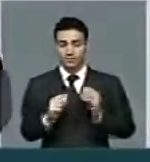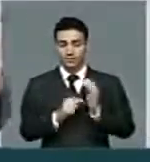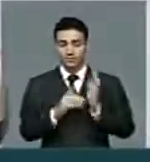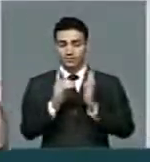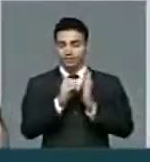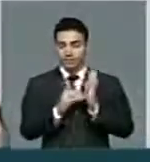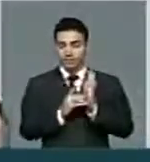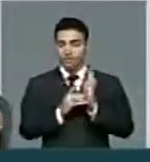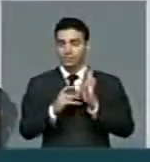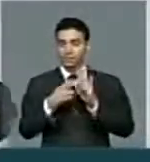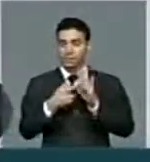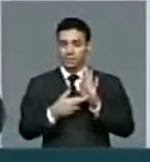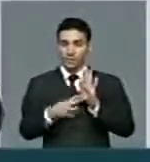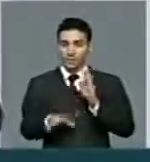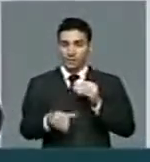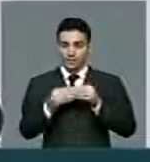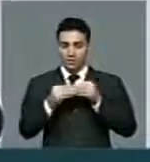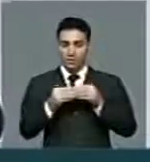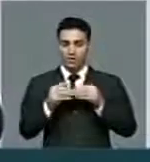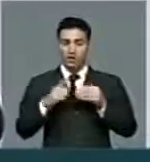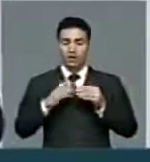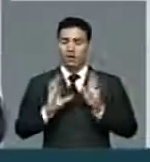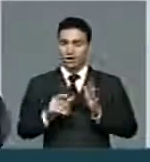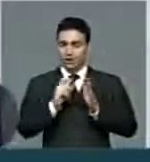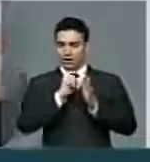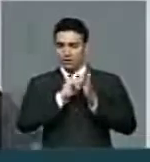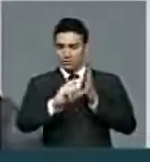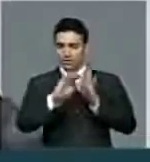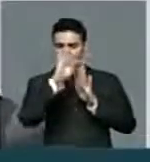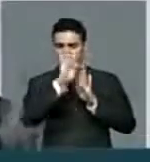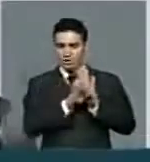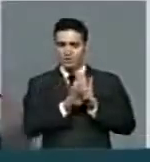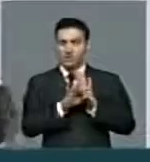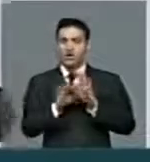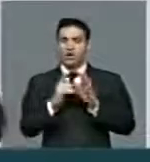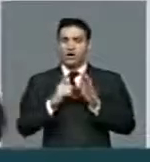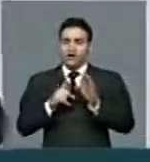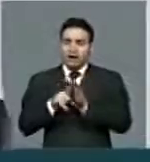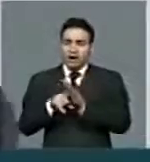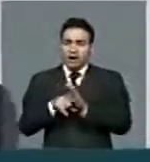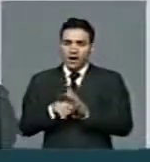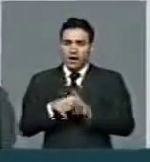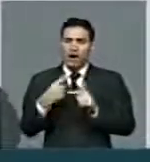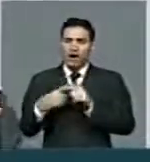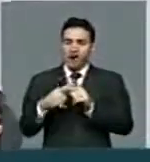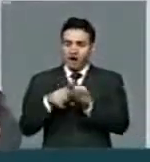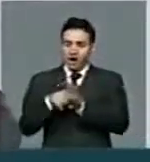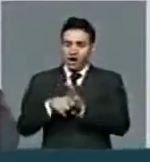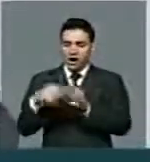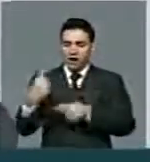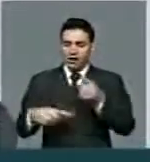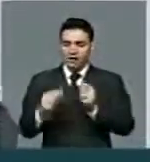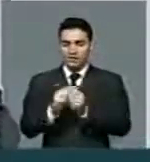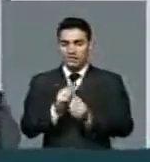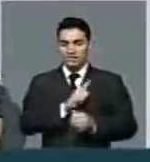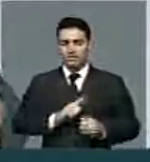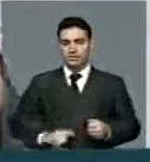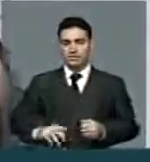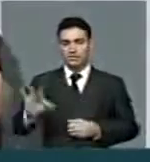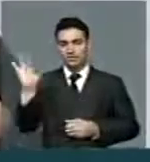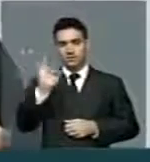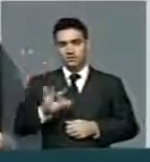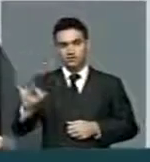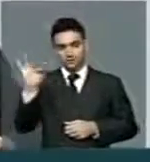normas complementares, tem uma minuta elaborada, em consulta, porque em consulta, em discussão no governo federal, e